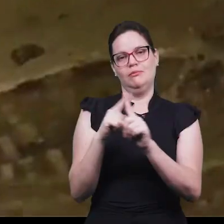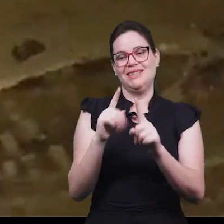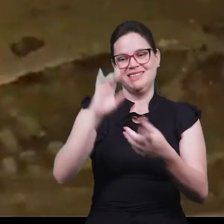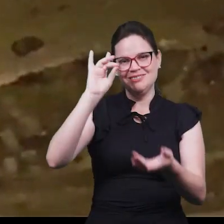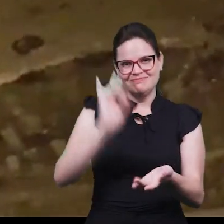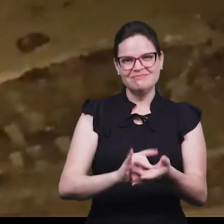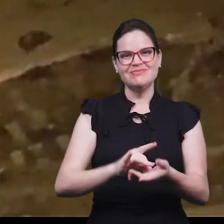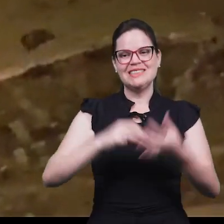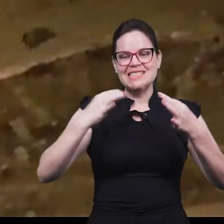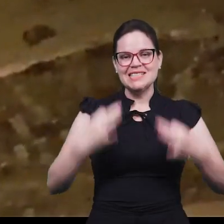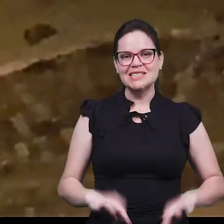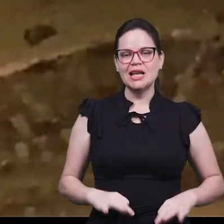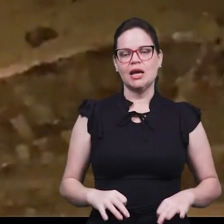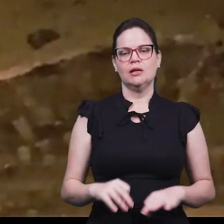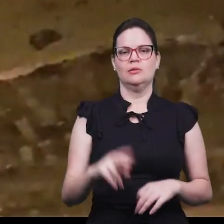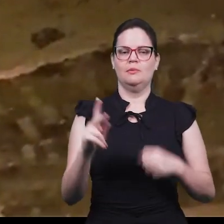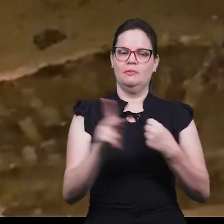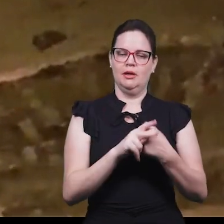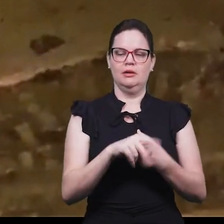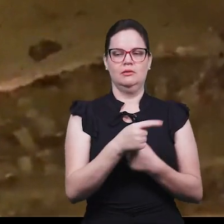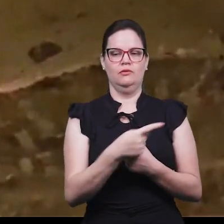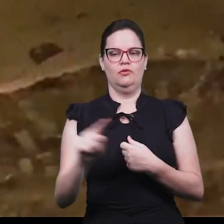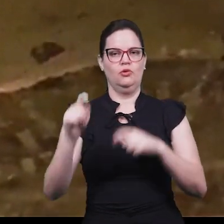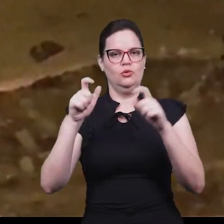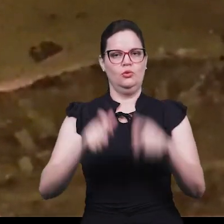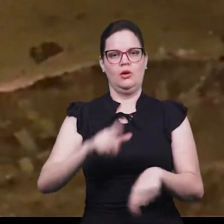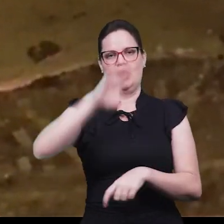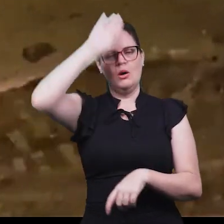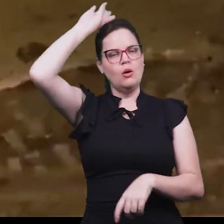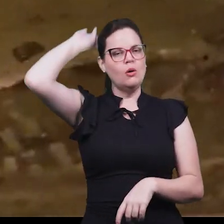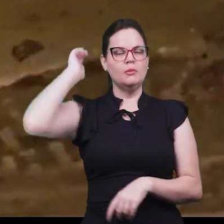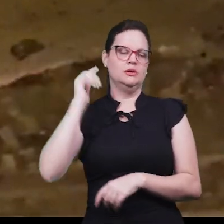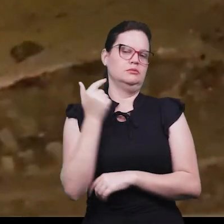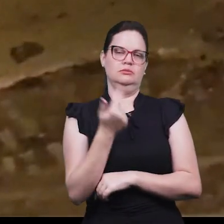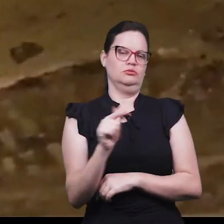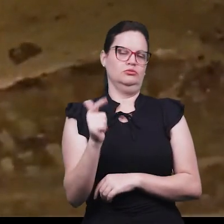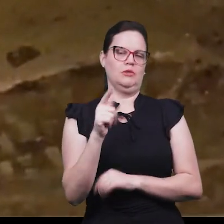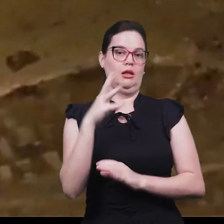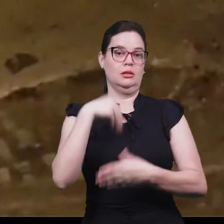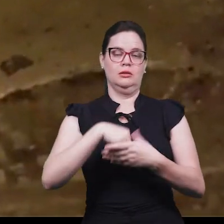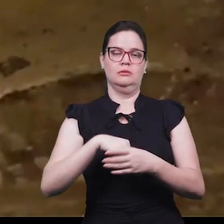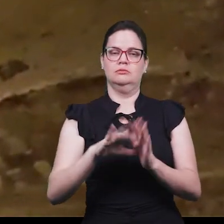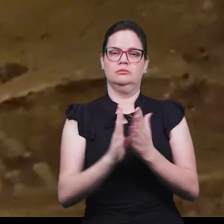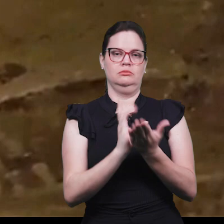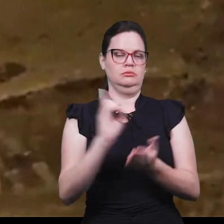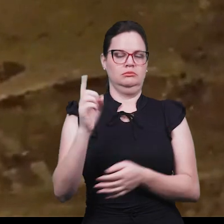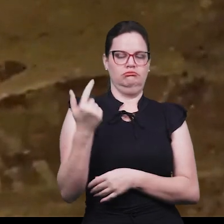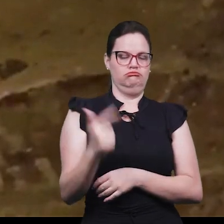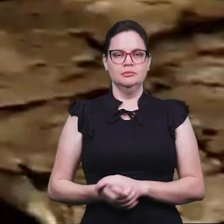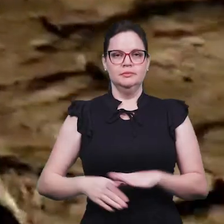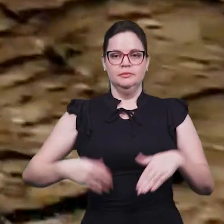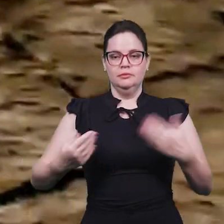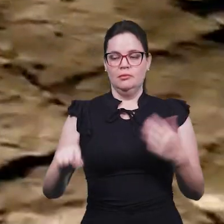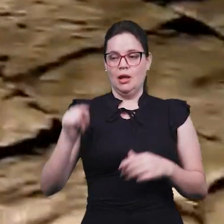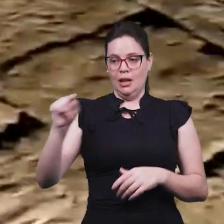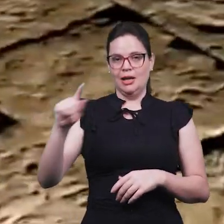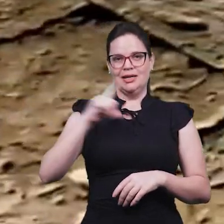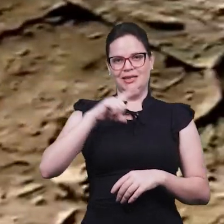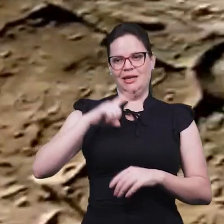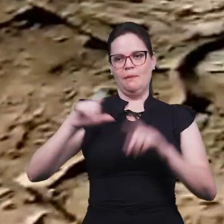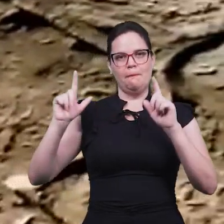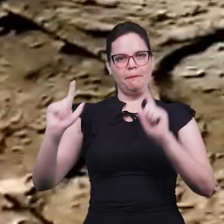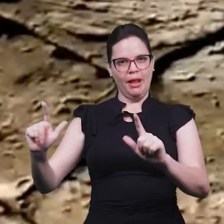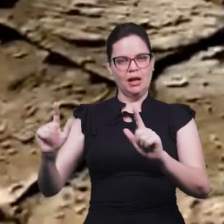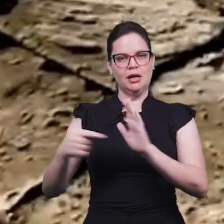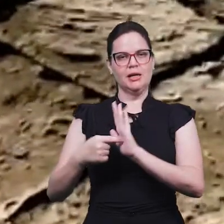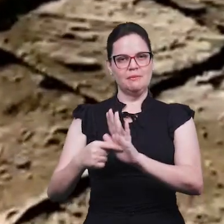uma fonte primária que confirme a ida de Pedro em Roma. Então, aquela